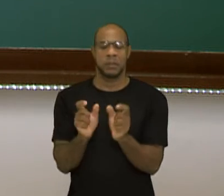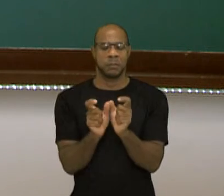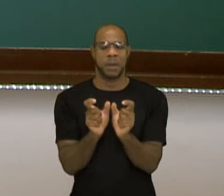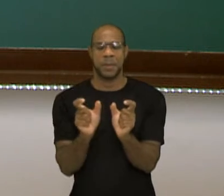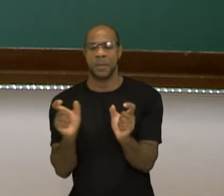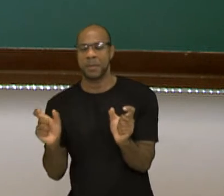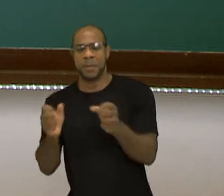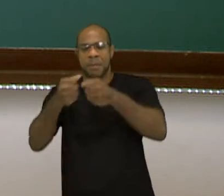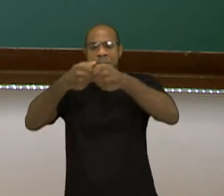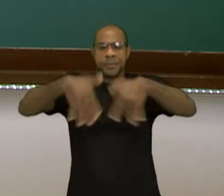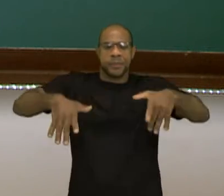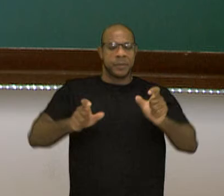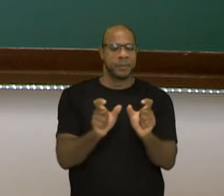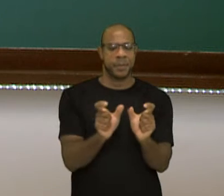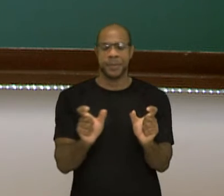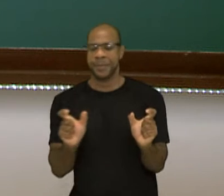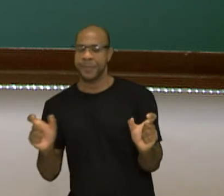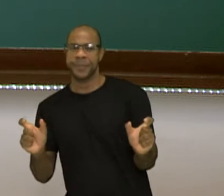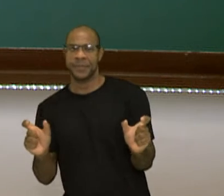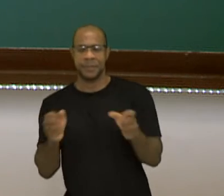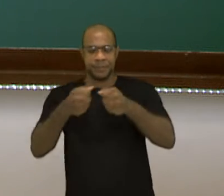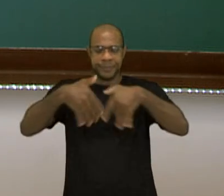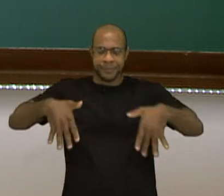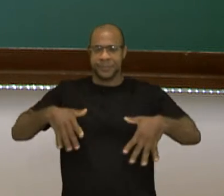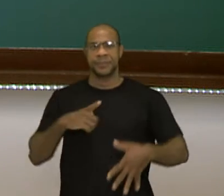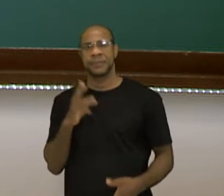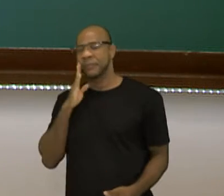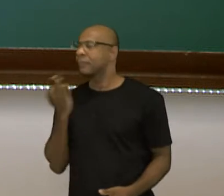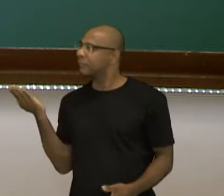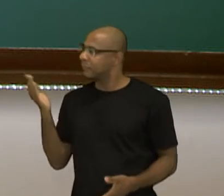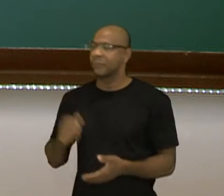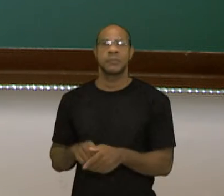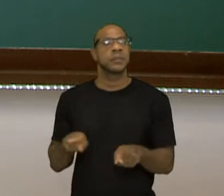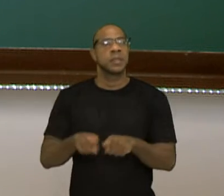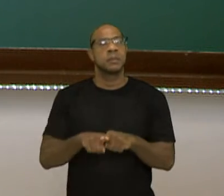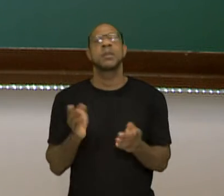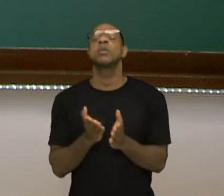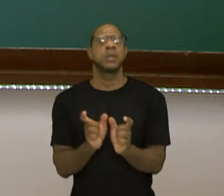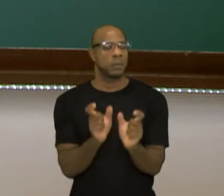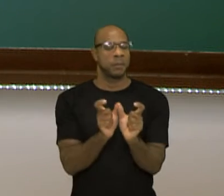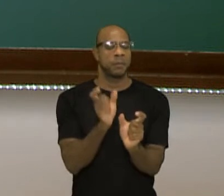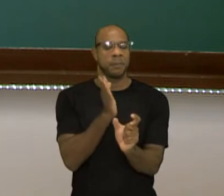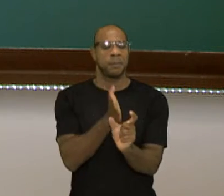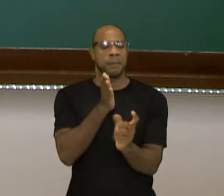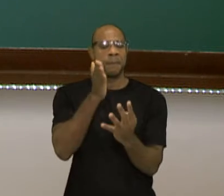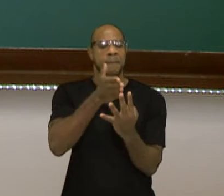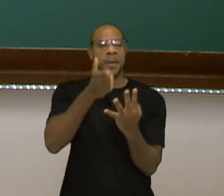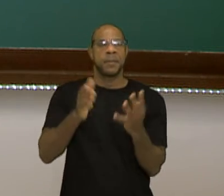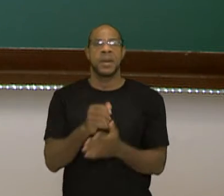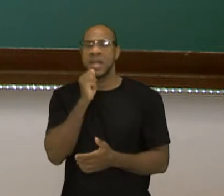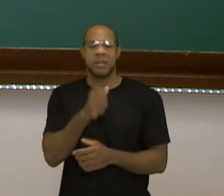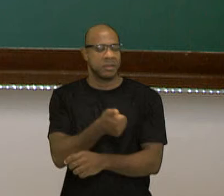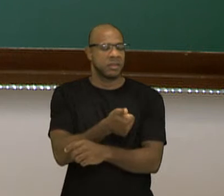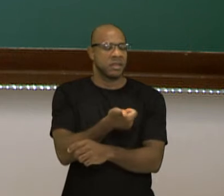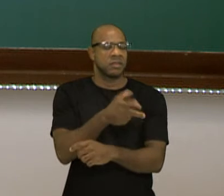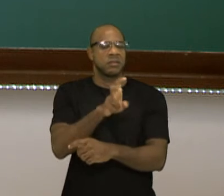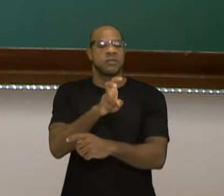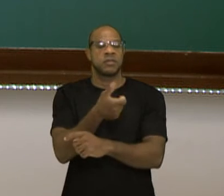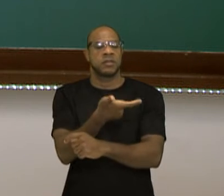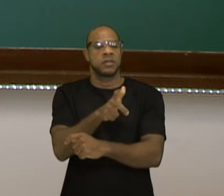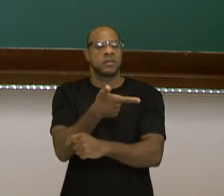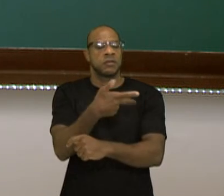fatores. Isso é uma decomposição. Outro exemplo de decomposição é escrever em forma de parcelas. Por exemplo, se eu falar 125, eu posso escrever